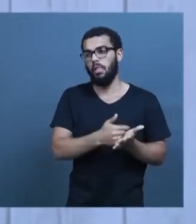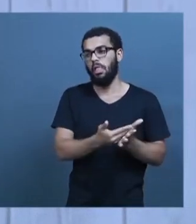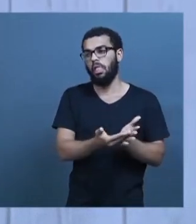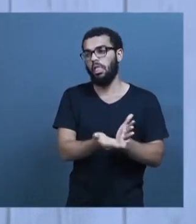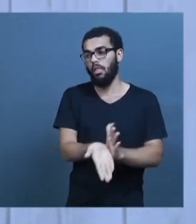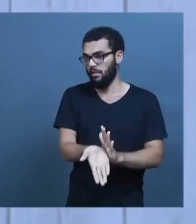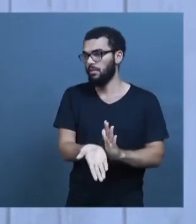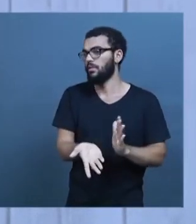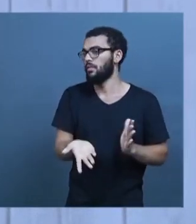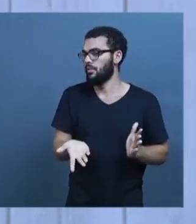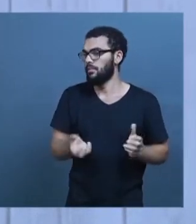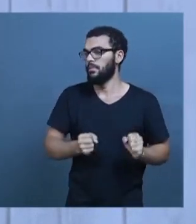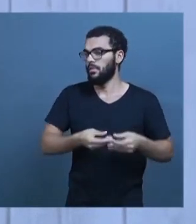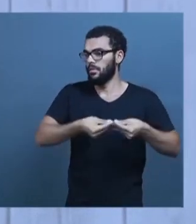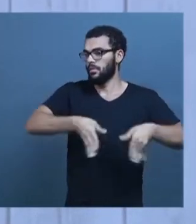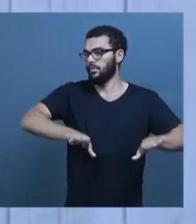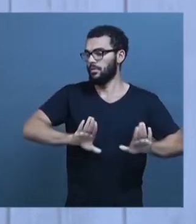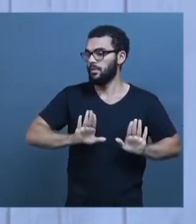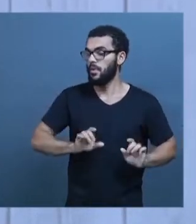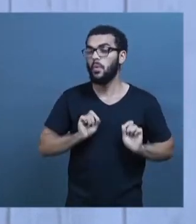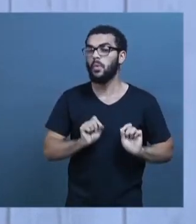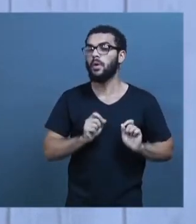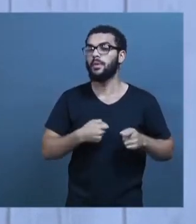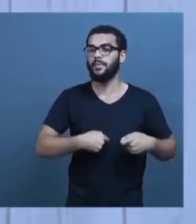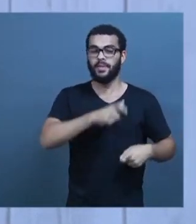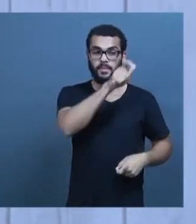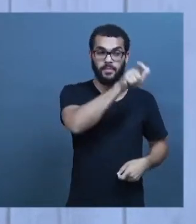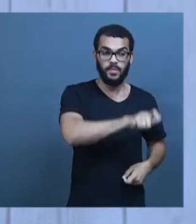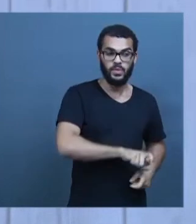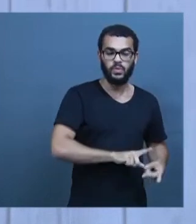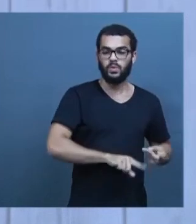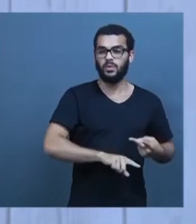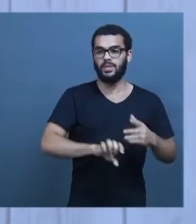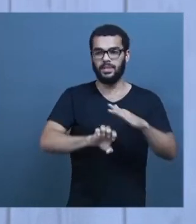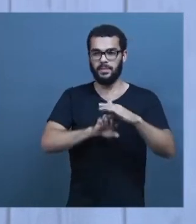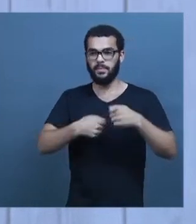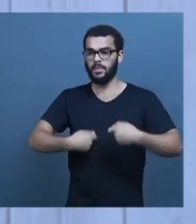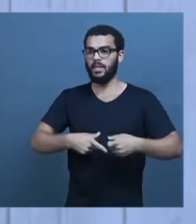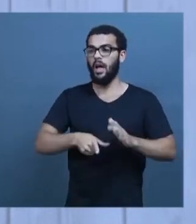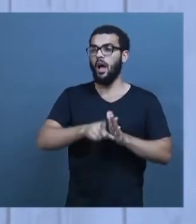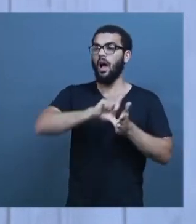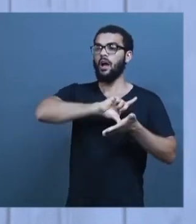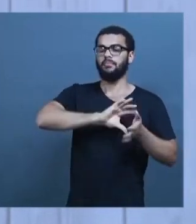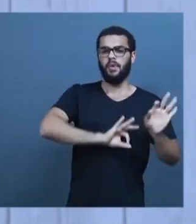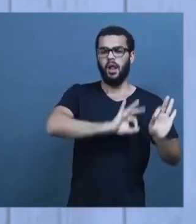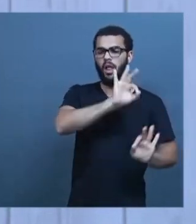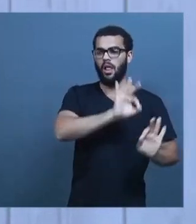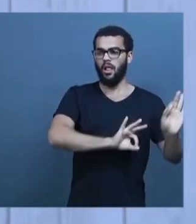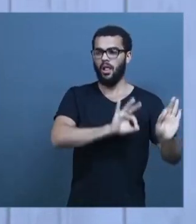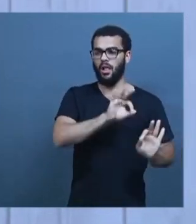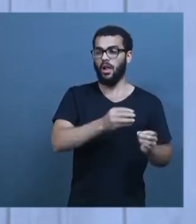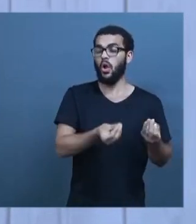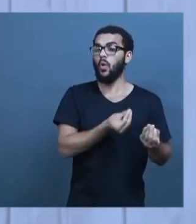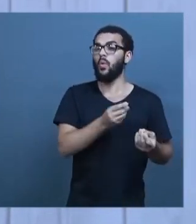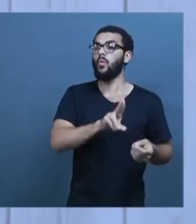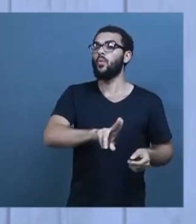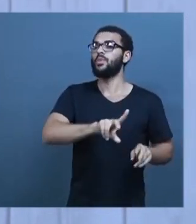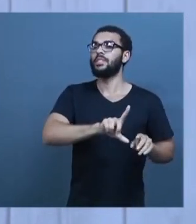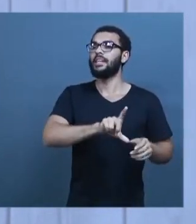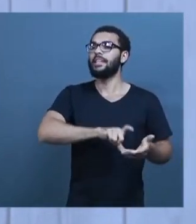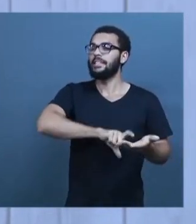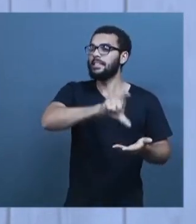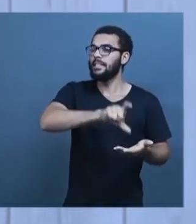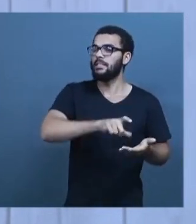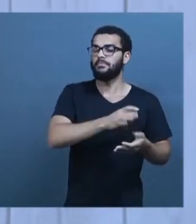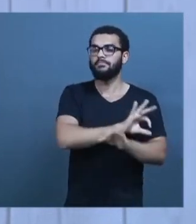prioridade é que tanto para a pessoa jurídica quanto para a pessoa física haja o planejamento e a utilização do crédito de forma consciente.